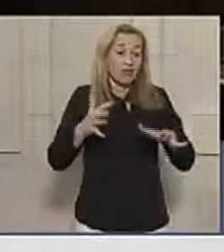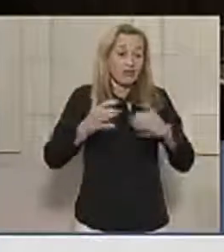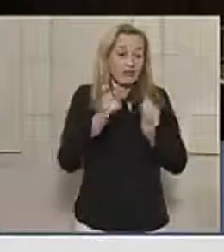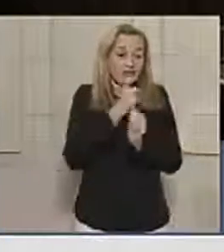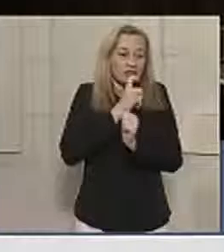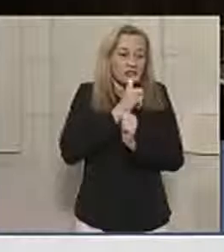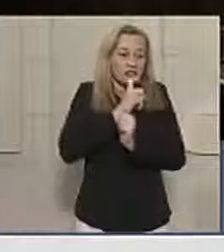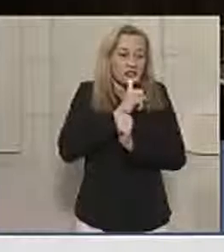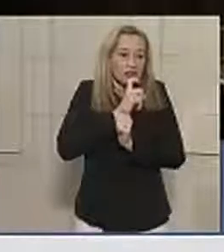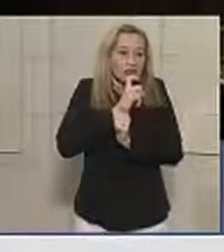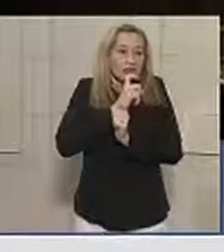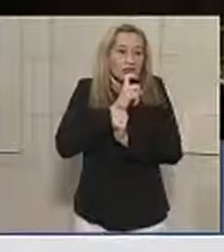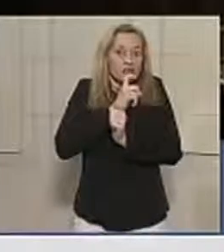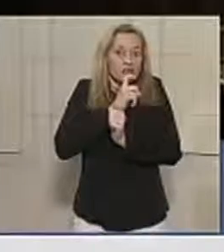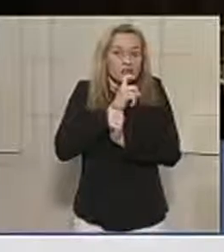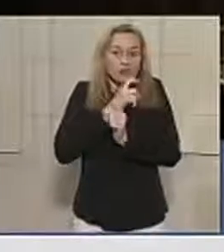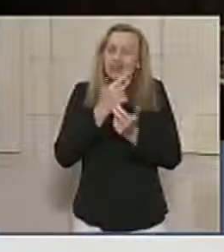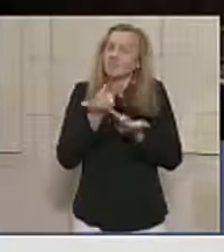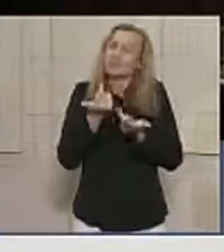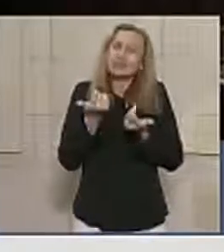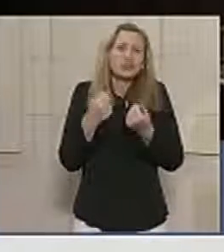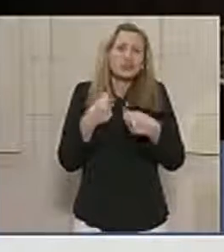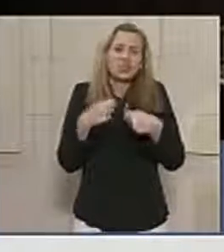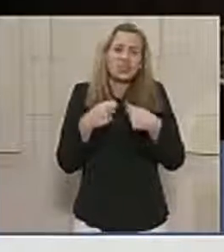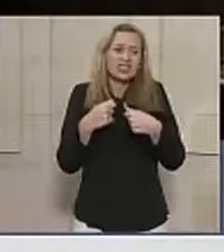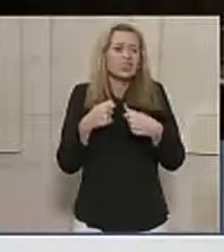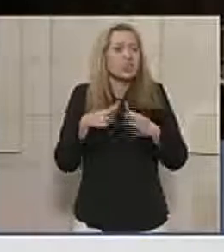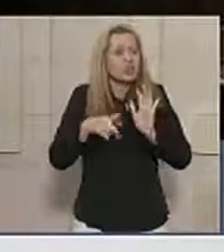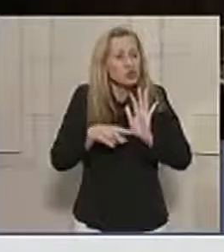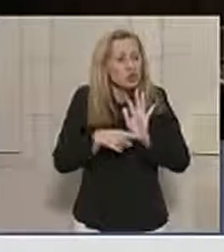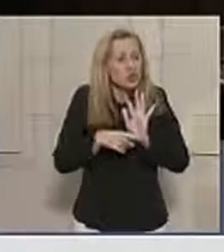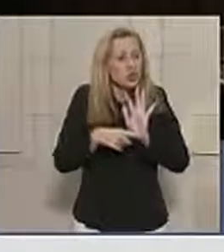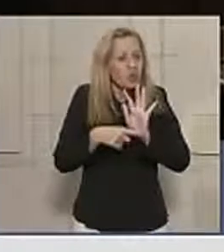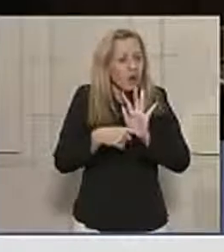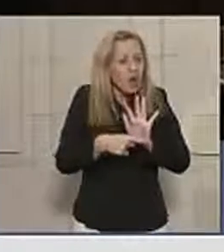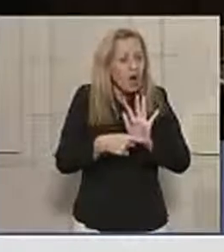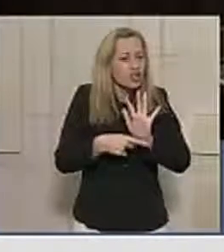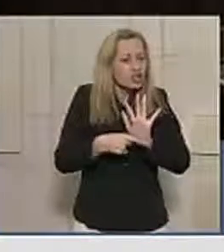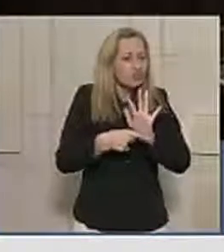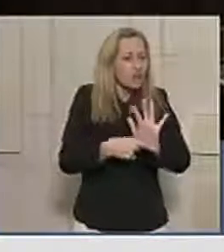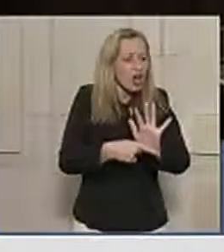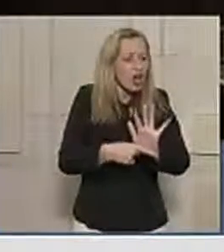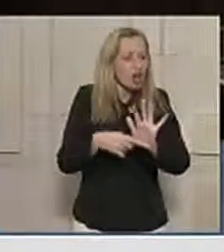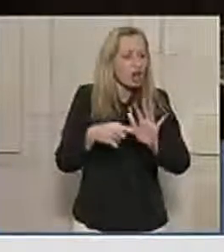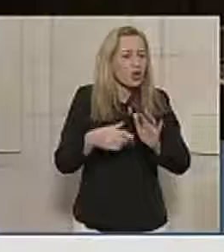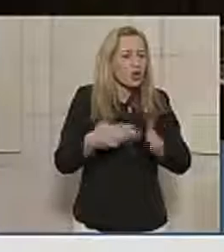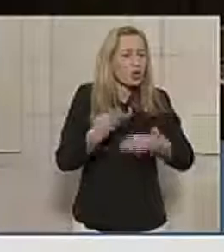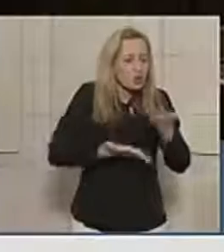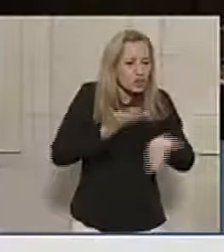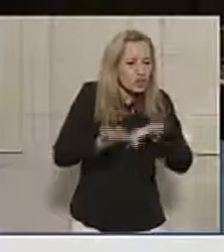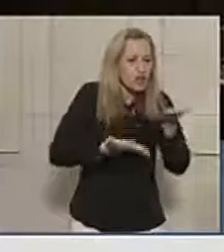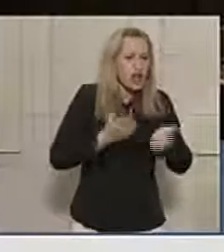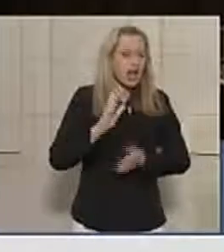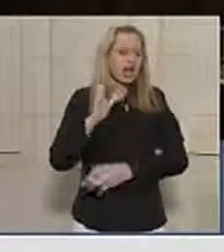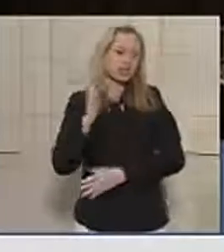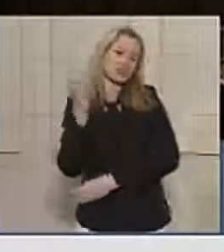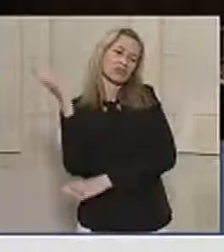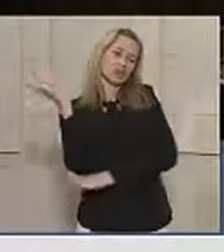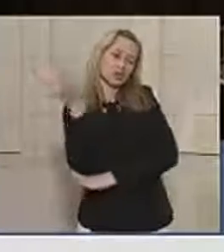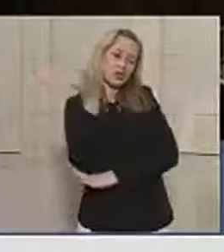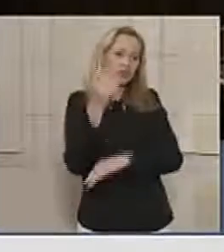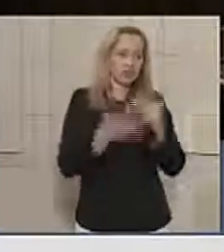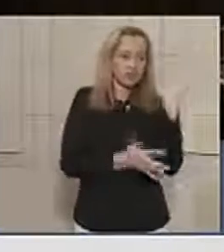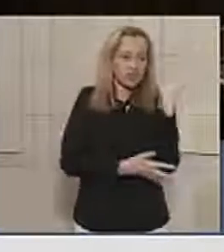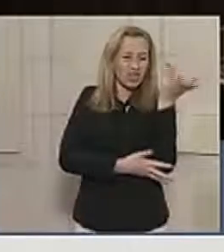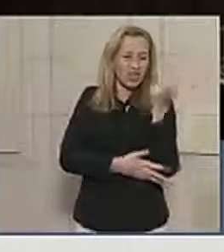há necessidade disso. Vamos cuidar do meio ambiente, reduzir custos, né? Porque realmente fica... Não sei como